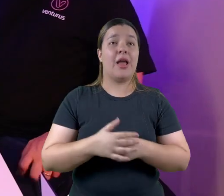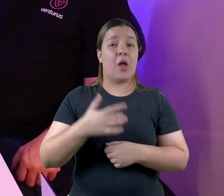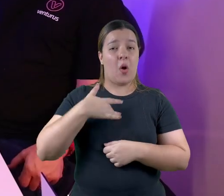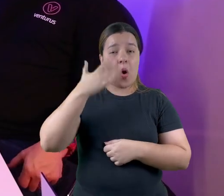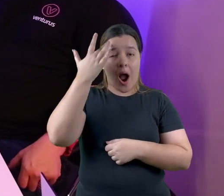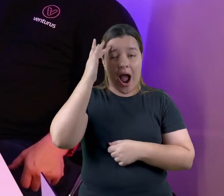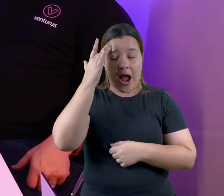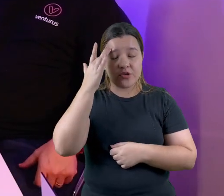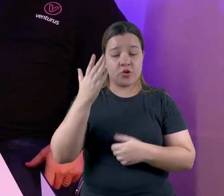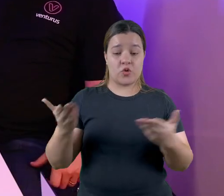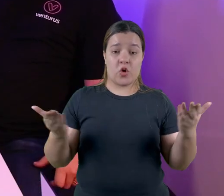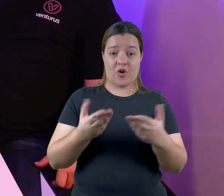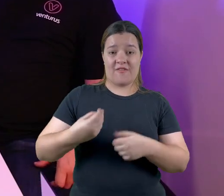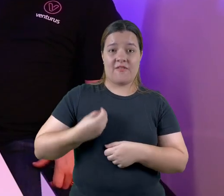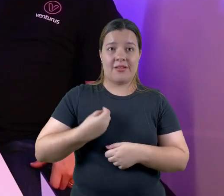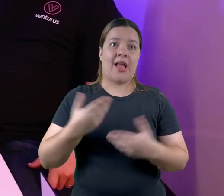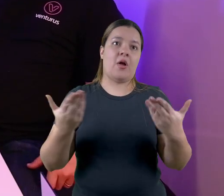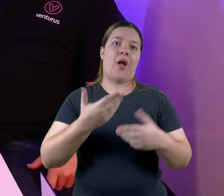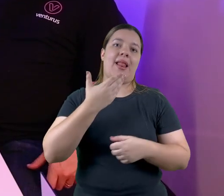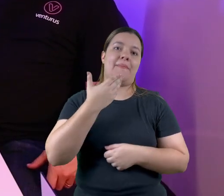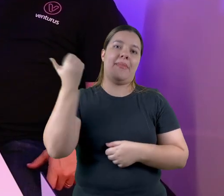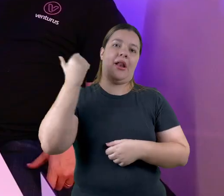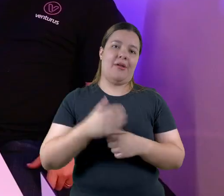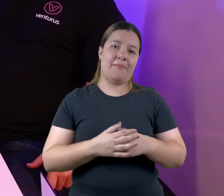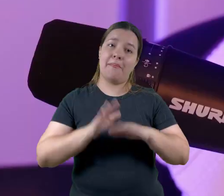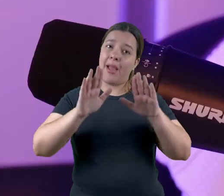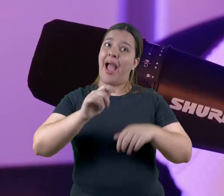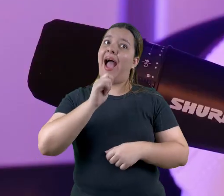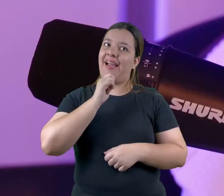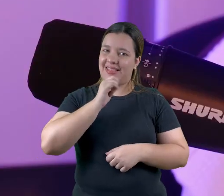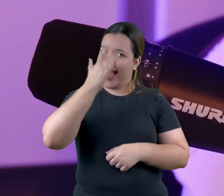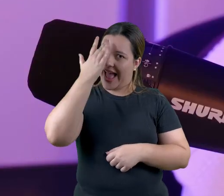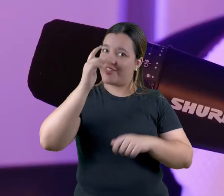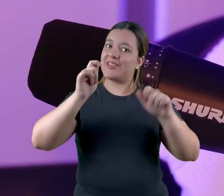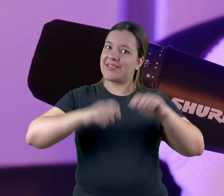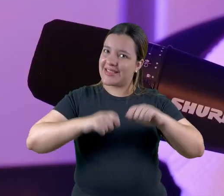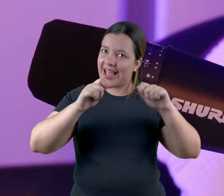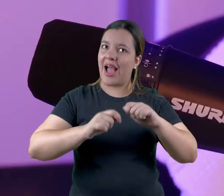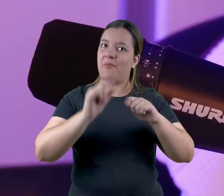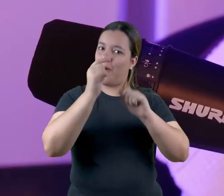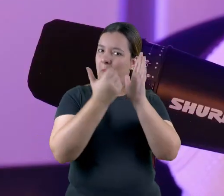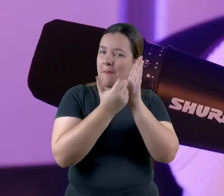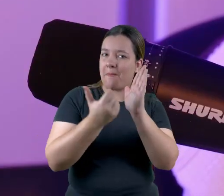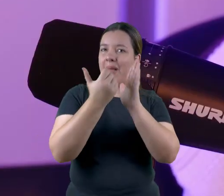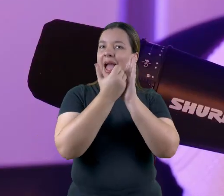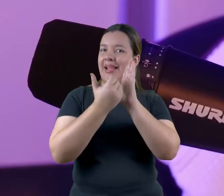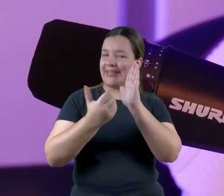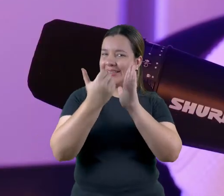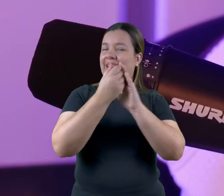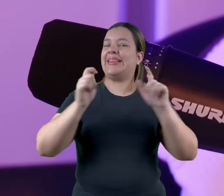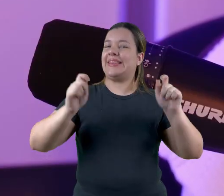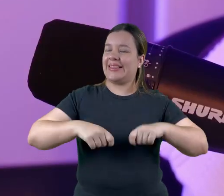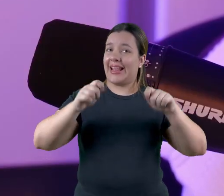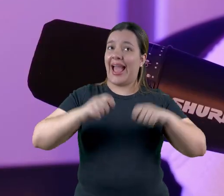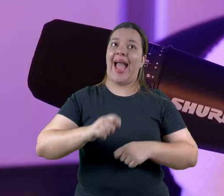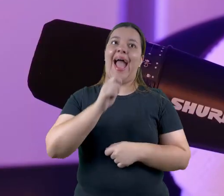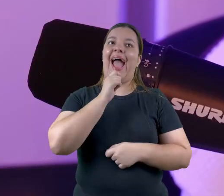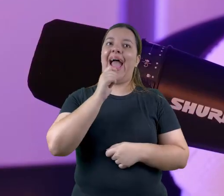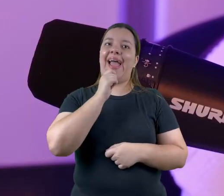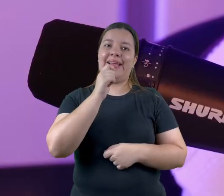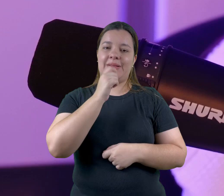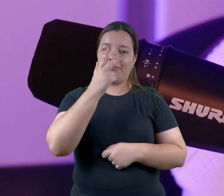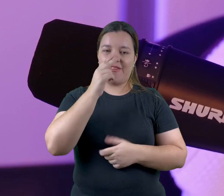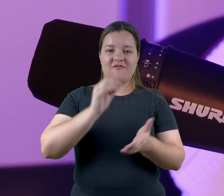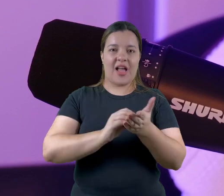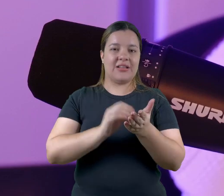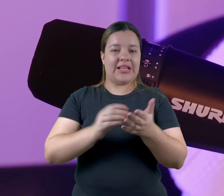que em questão de hoje em dia tá muito melhor mas eu ainda acho que pode ter mais acho que ainda não